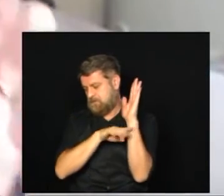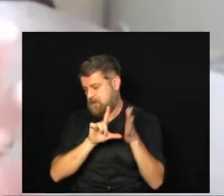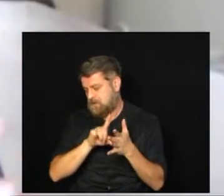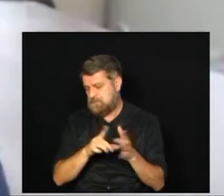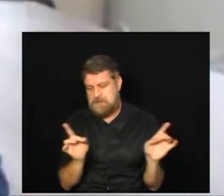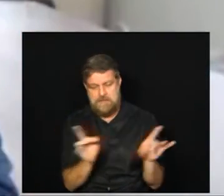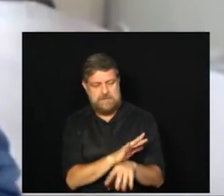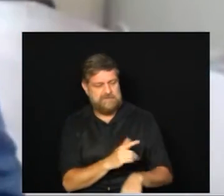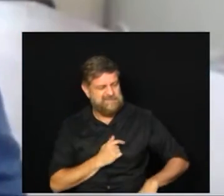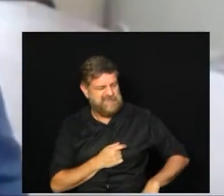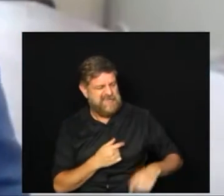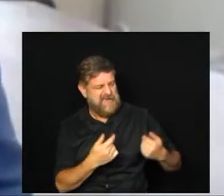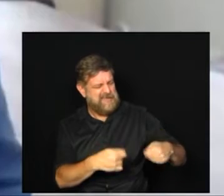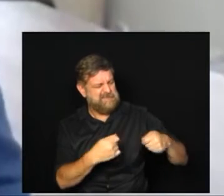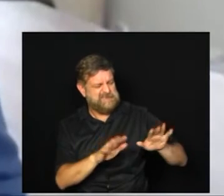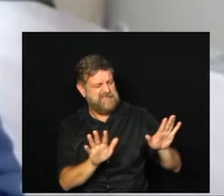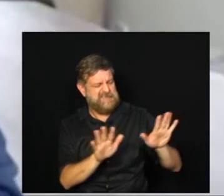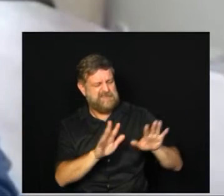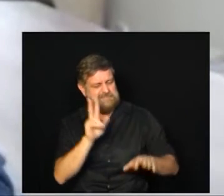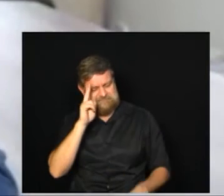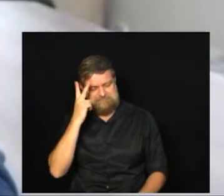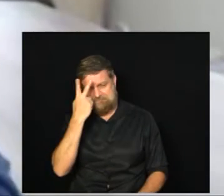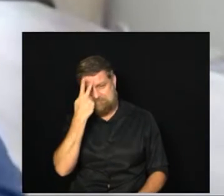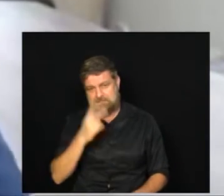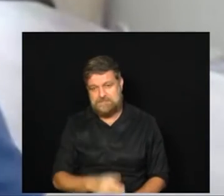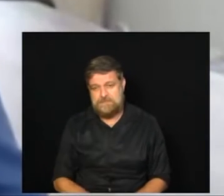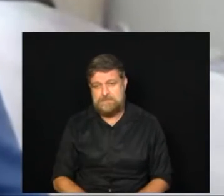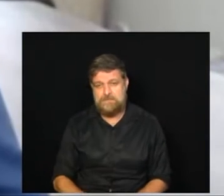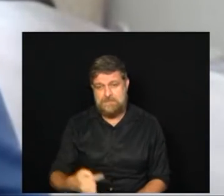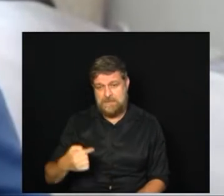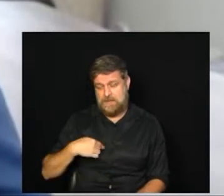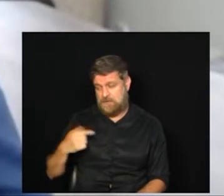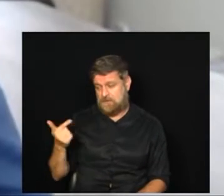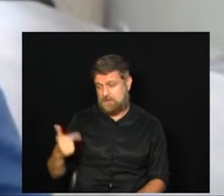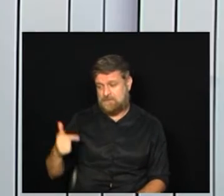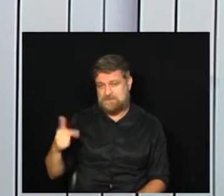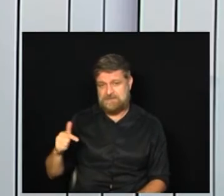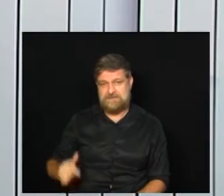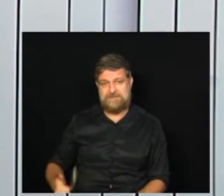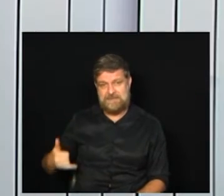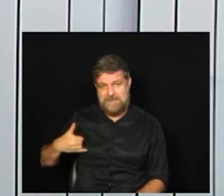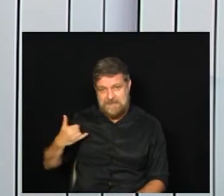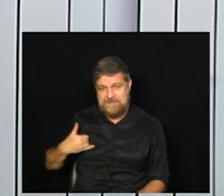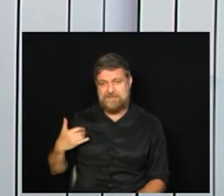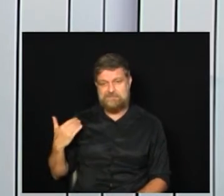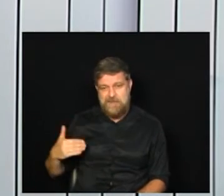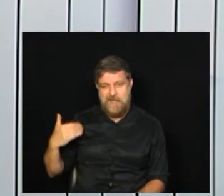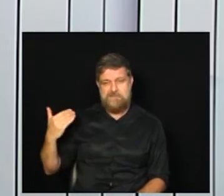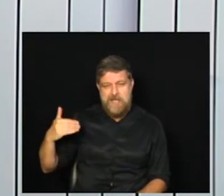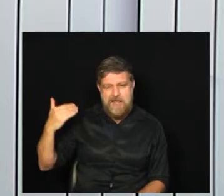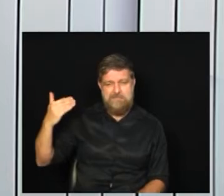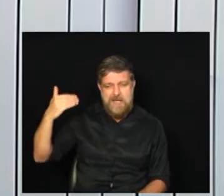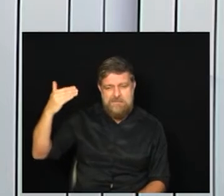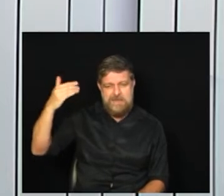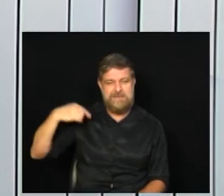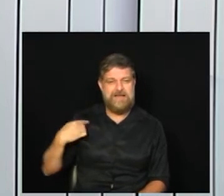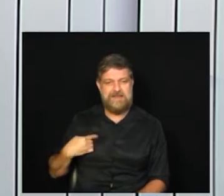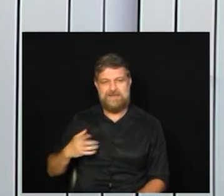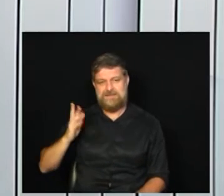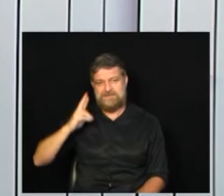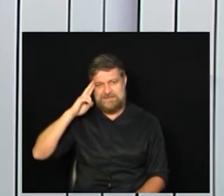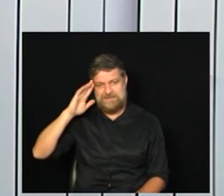é bom realmente sempre fazer conta, né? Eu gosto de dar o exemplo rápido aqui. Assim, em 2012, a gente tinha um título de renda fixa que chama